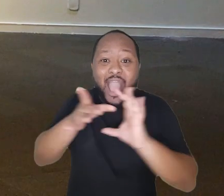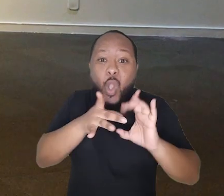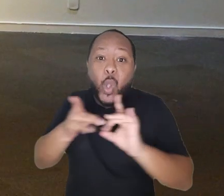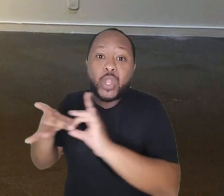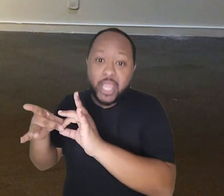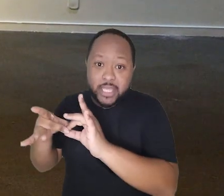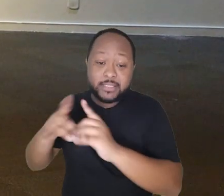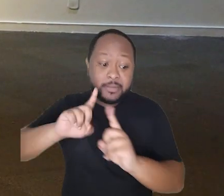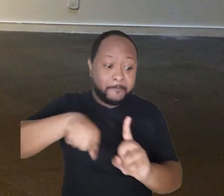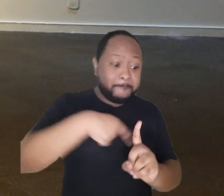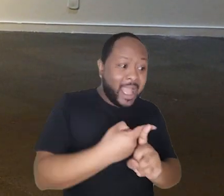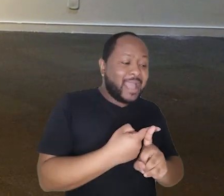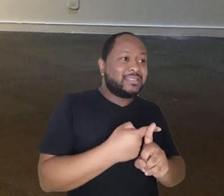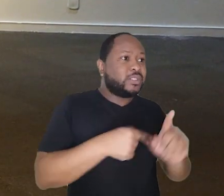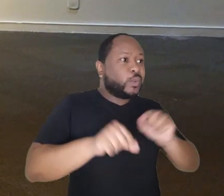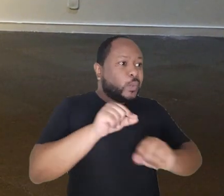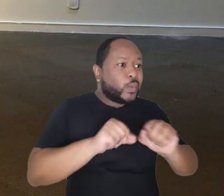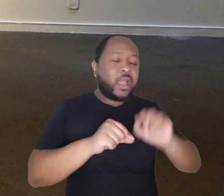pouco desse lugar onírico.